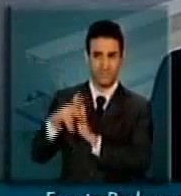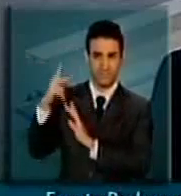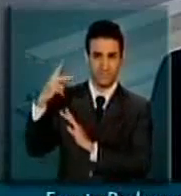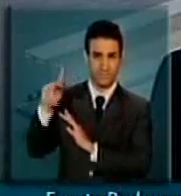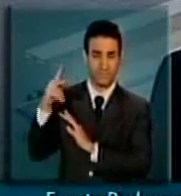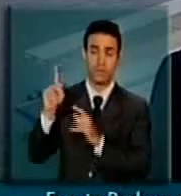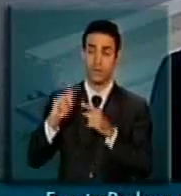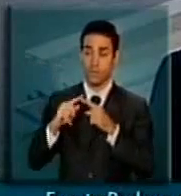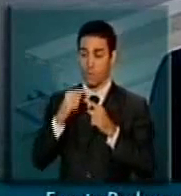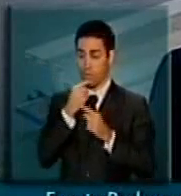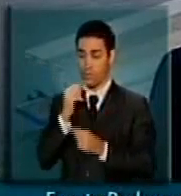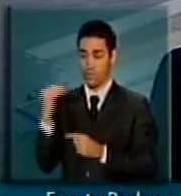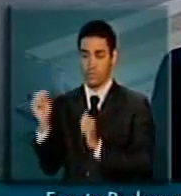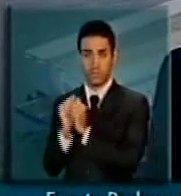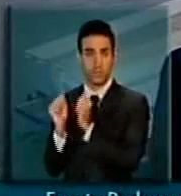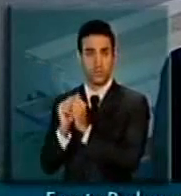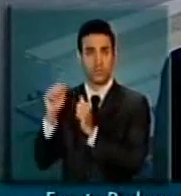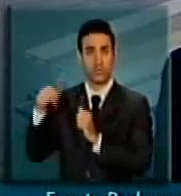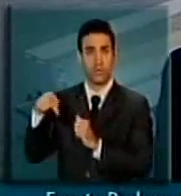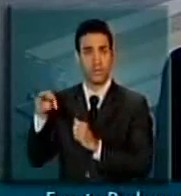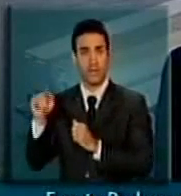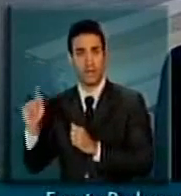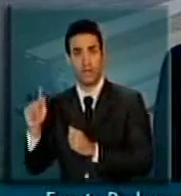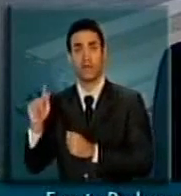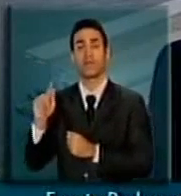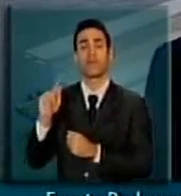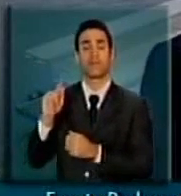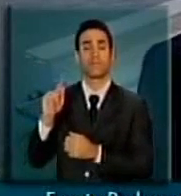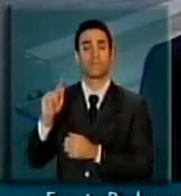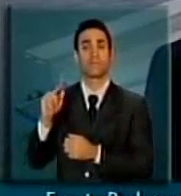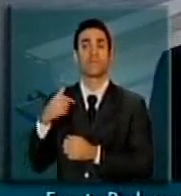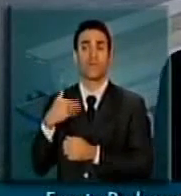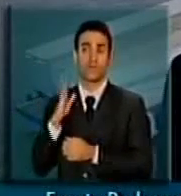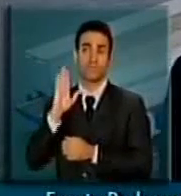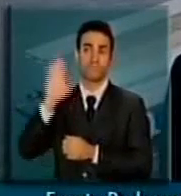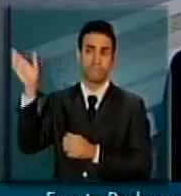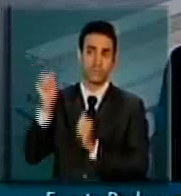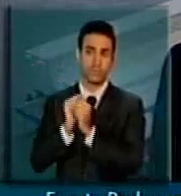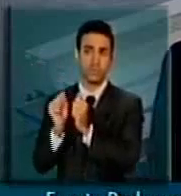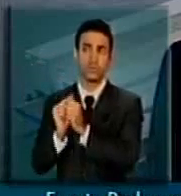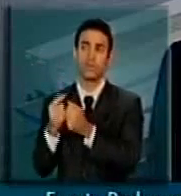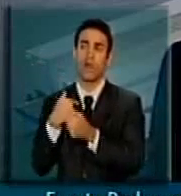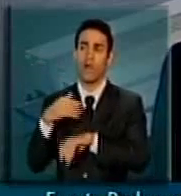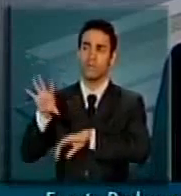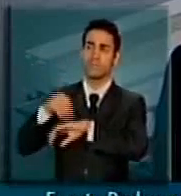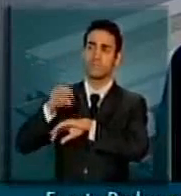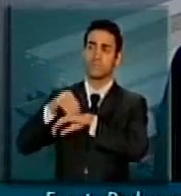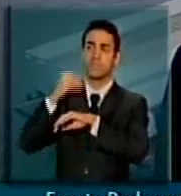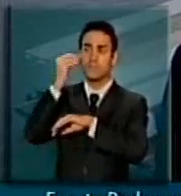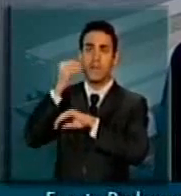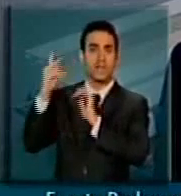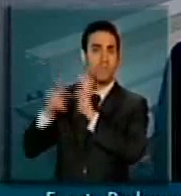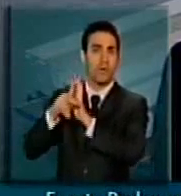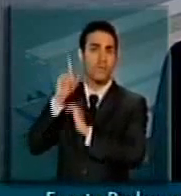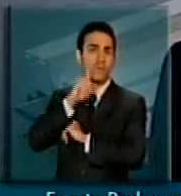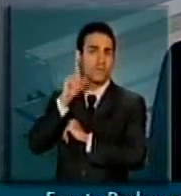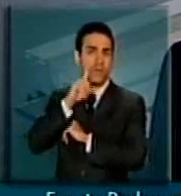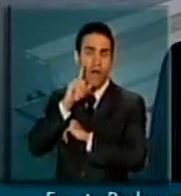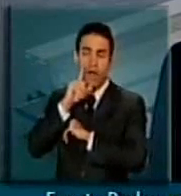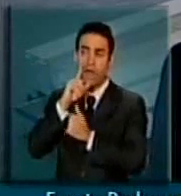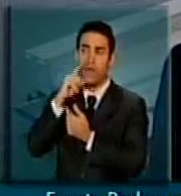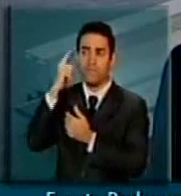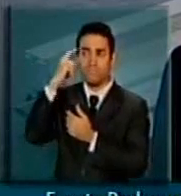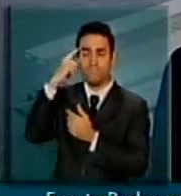Dr. Fernando Fialho, tivemos uma grata experiência para que possamos melhorar nosso sistema hidroviário. Não há dúvida de que